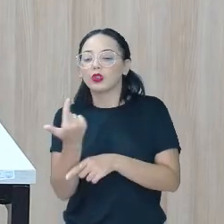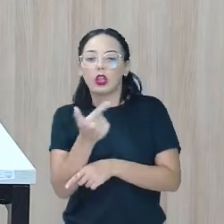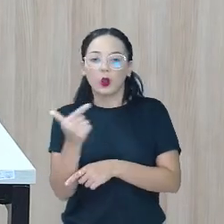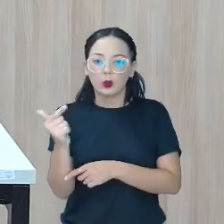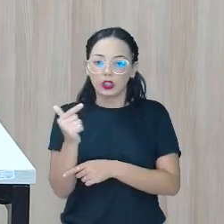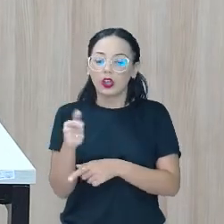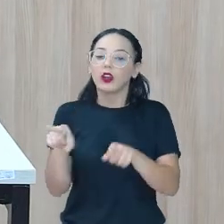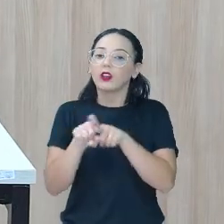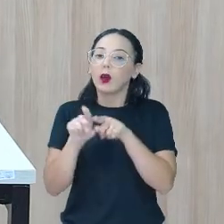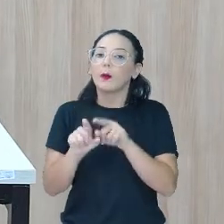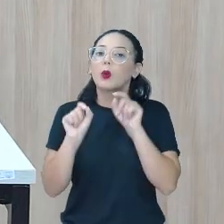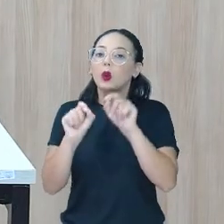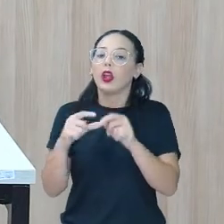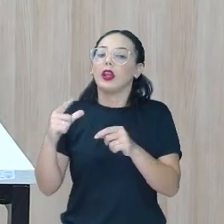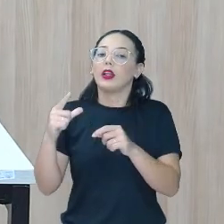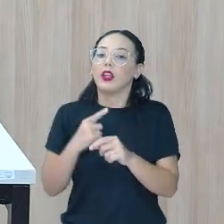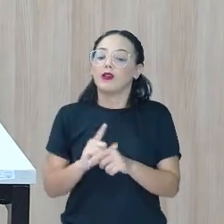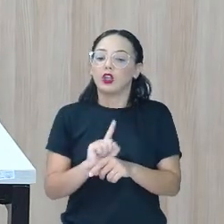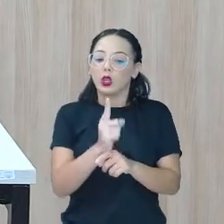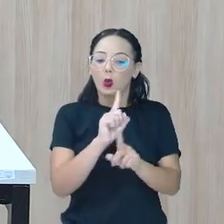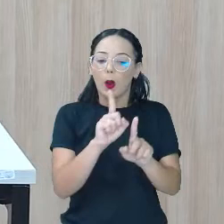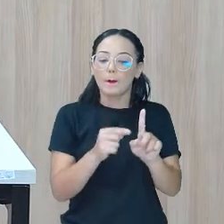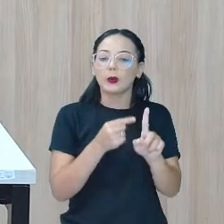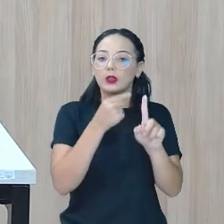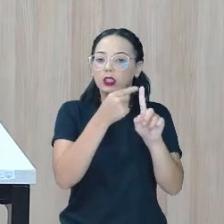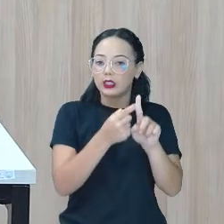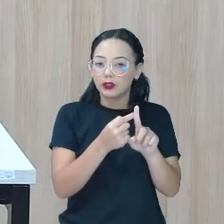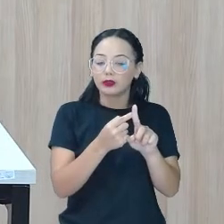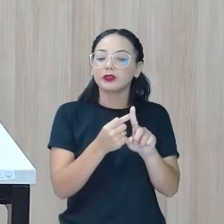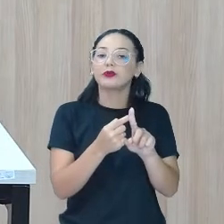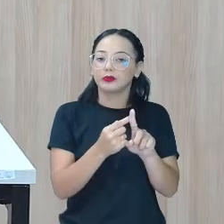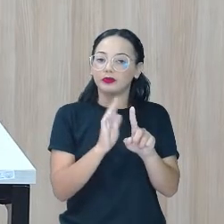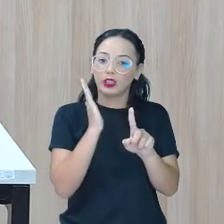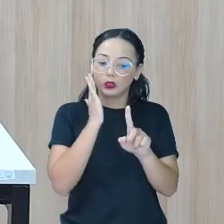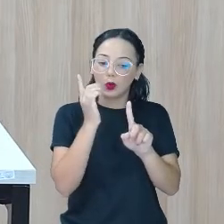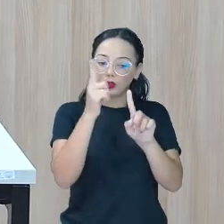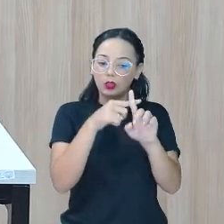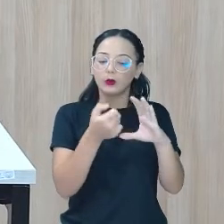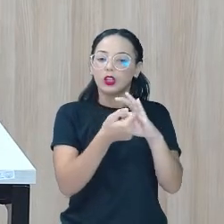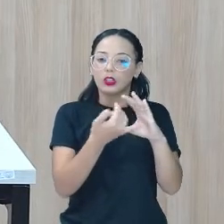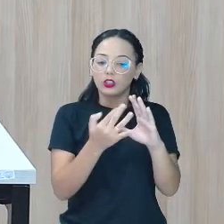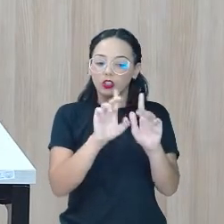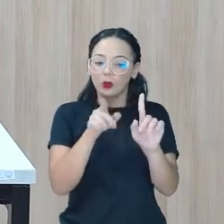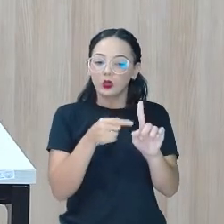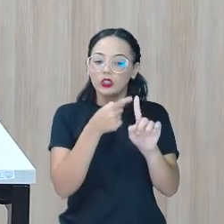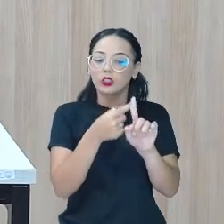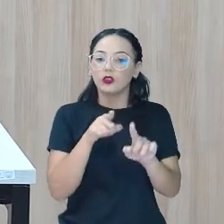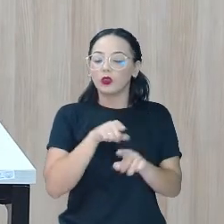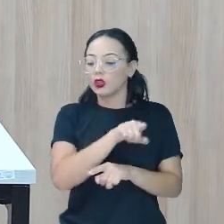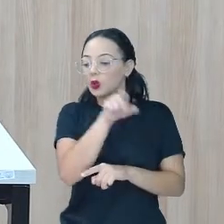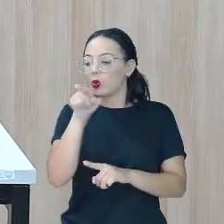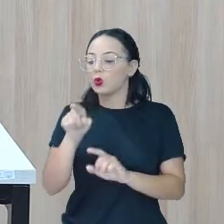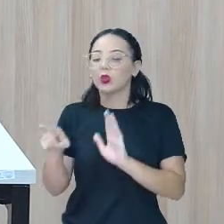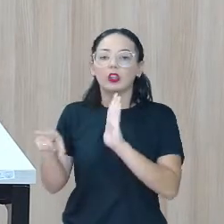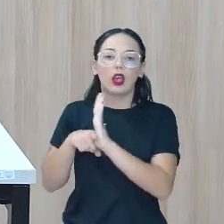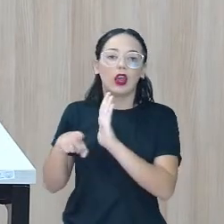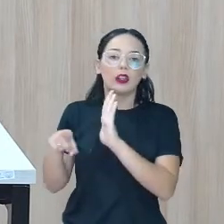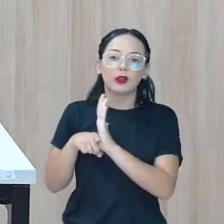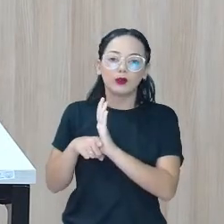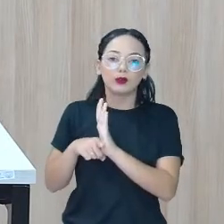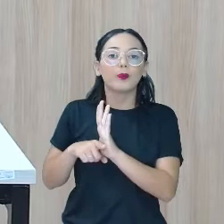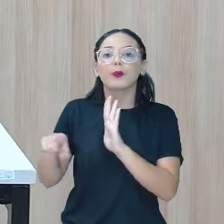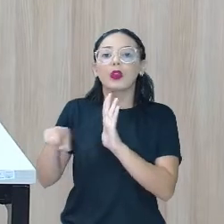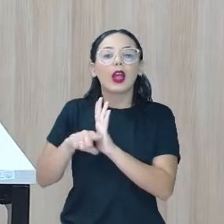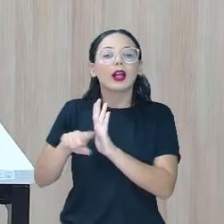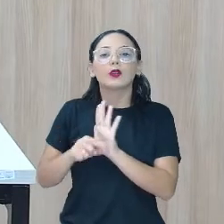não, eles colocaram que um era positivo a esse tipo de característica e o outro negativo. O negativo é aquele